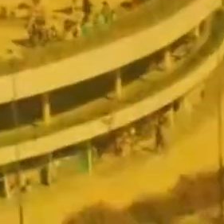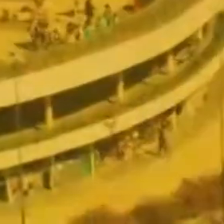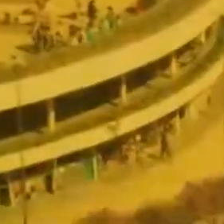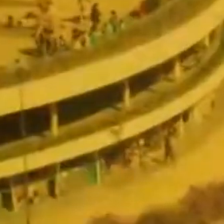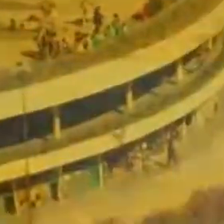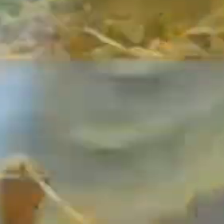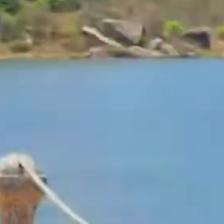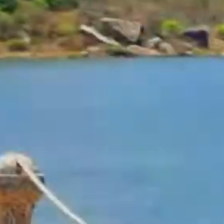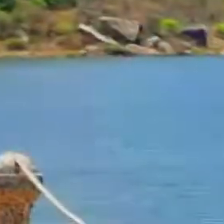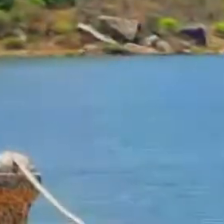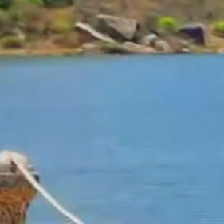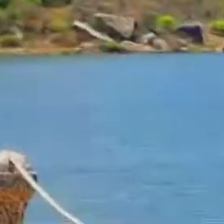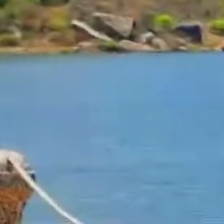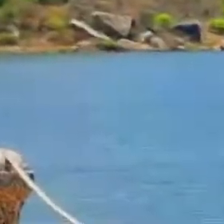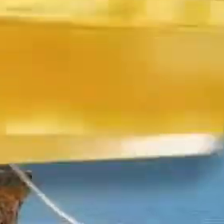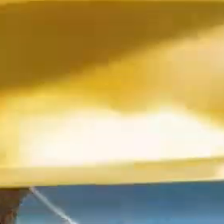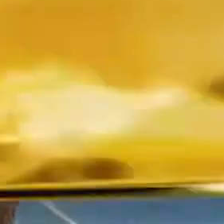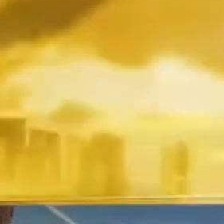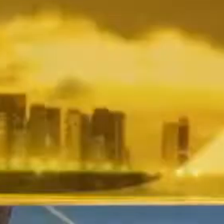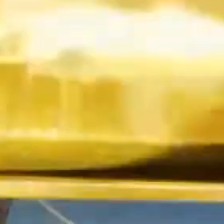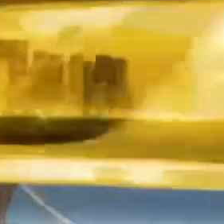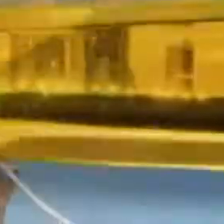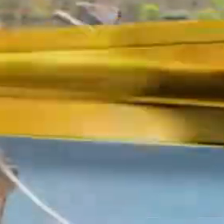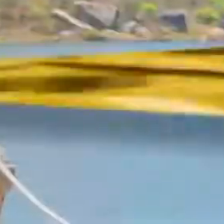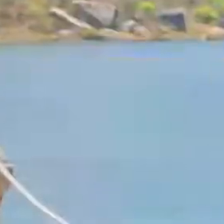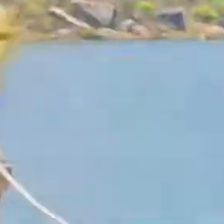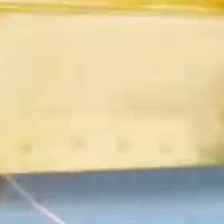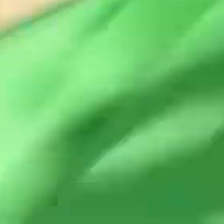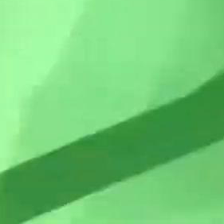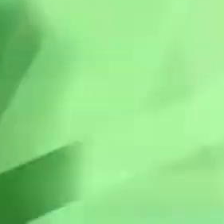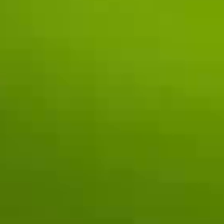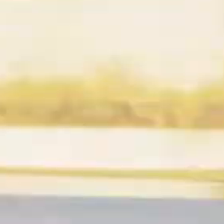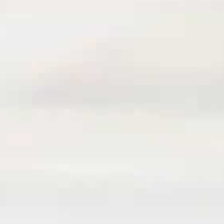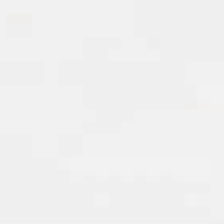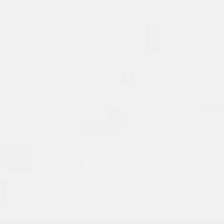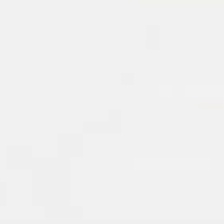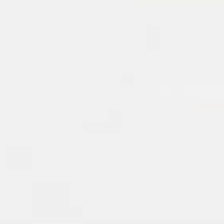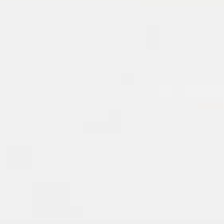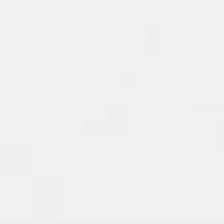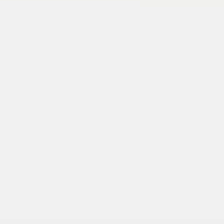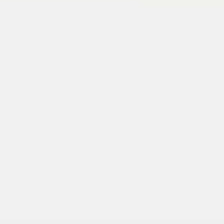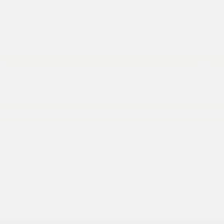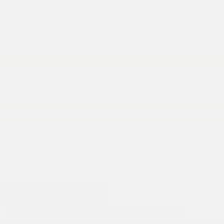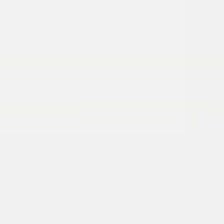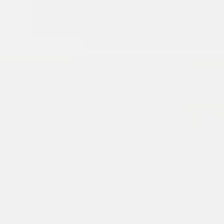você se ver melhor aqui na TV Assembleia.